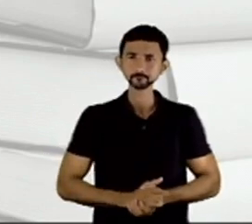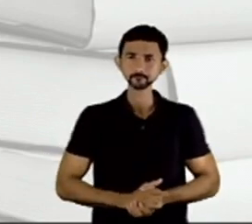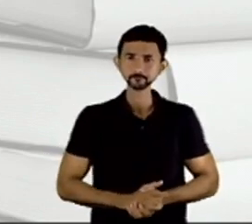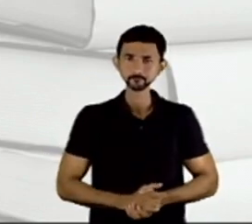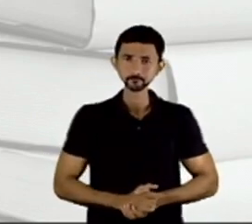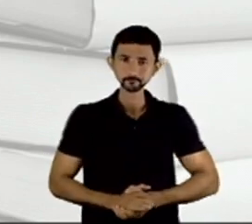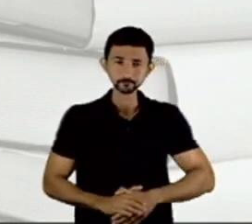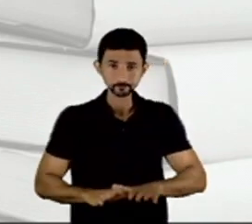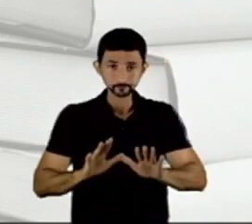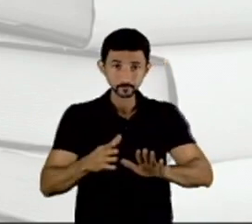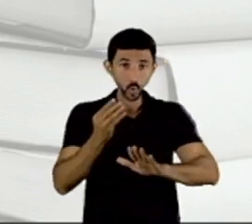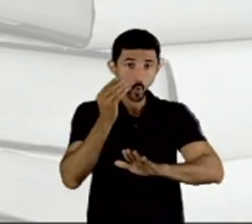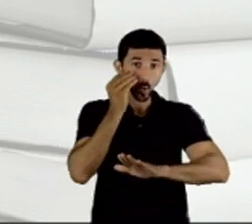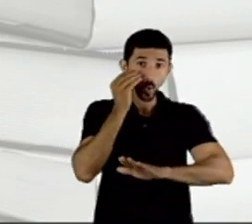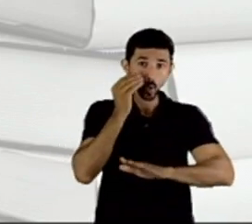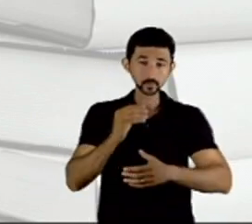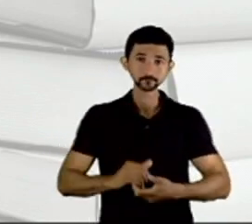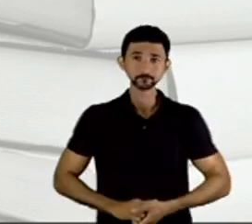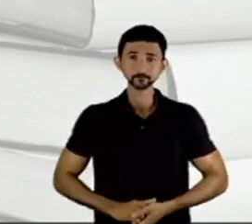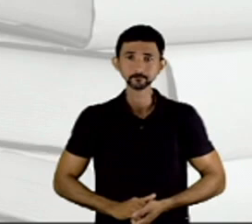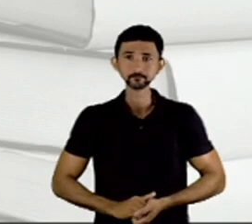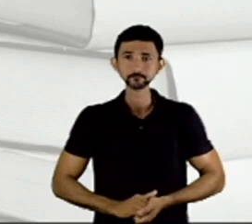Meninos, prestem atenção. Aqui, por favor.